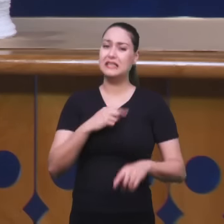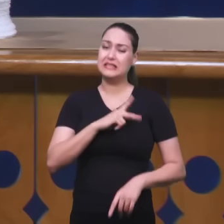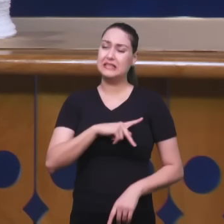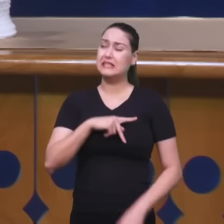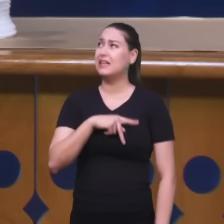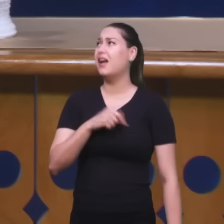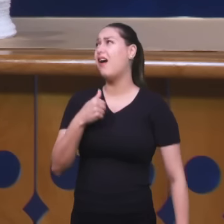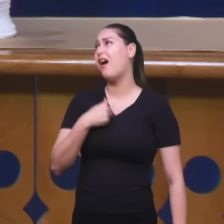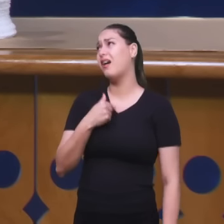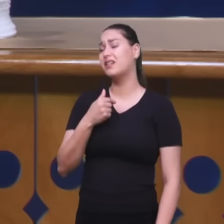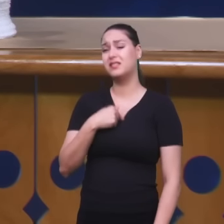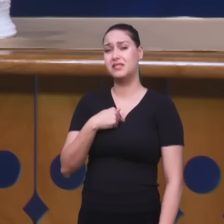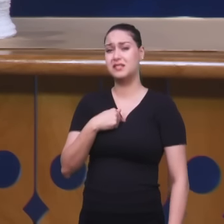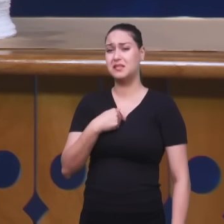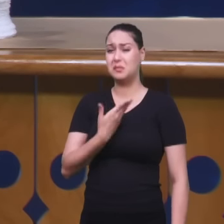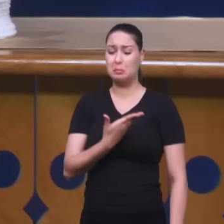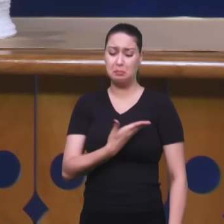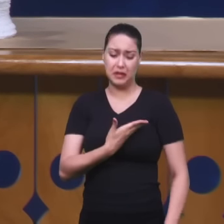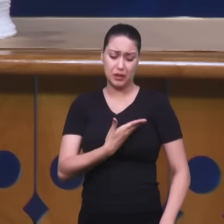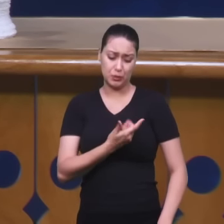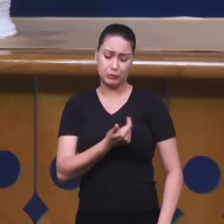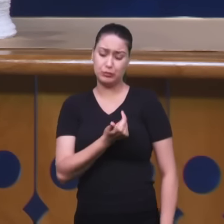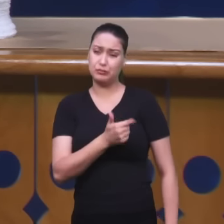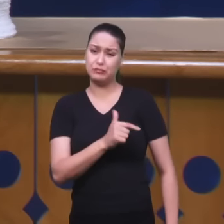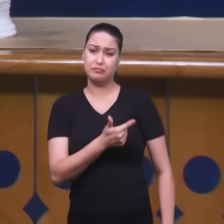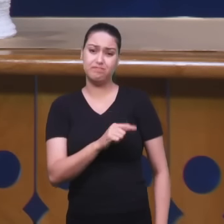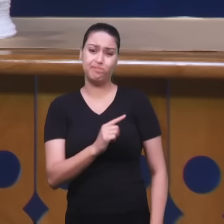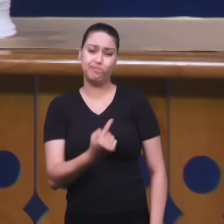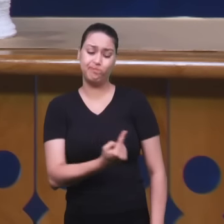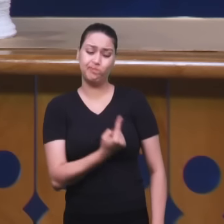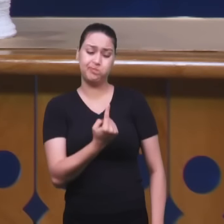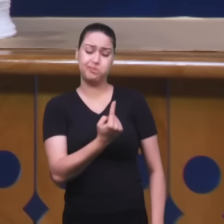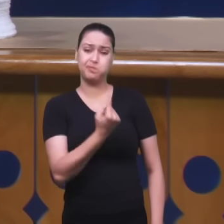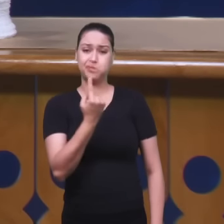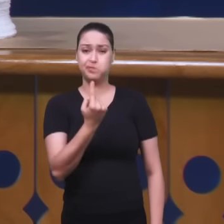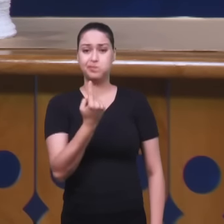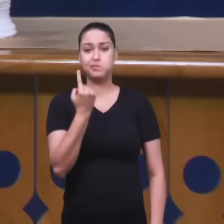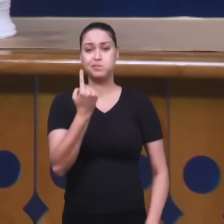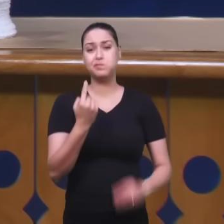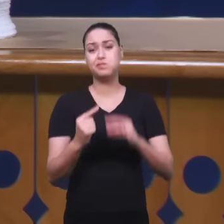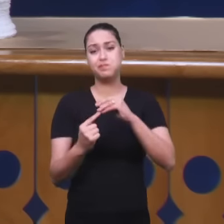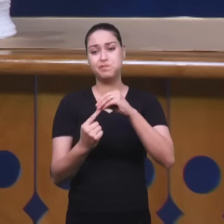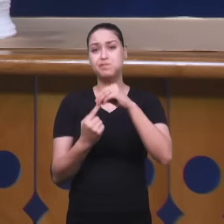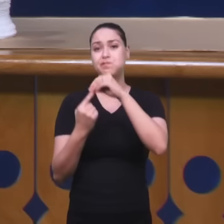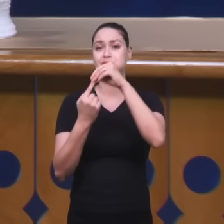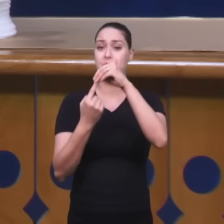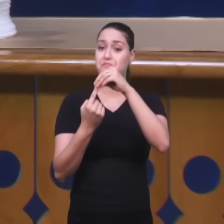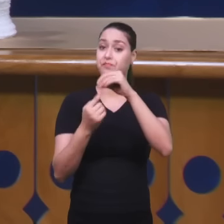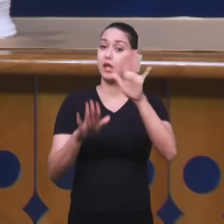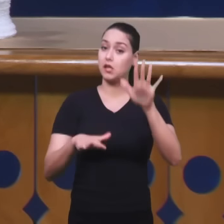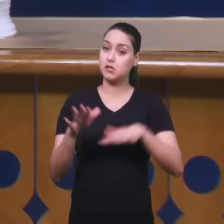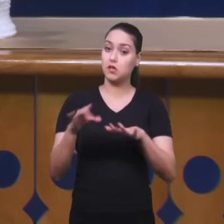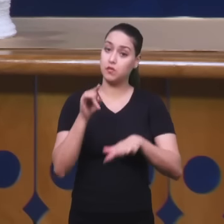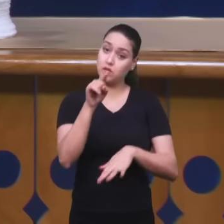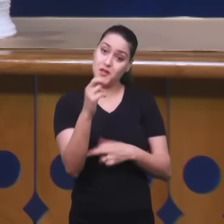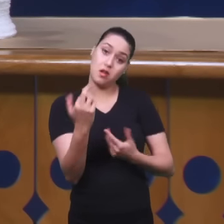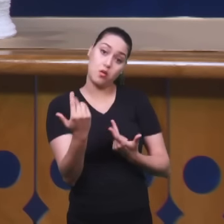Ninguém esteve comigo Ninguém me assistiu Talvez você esteja Passando por dias assim